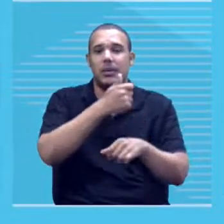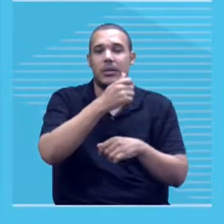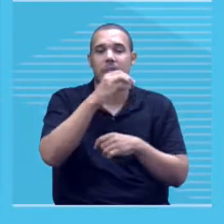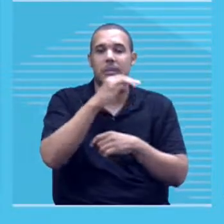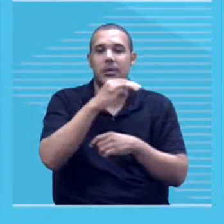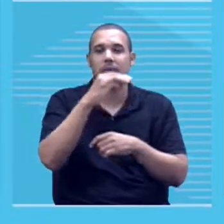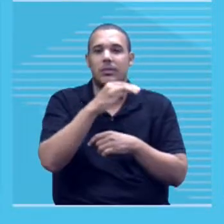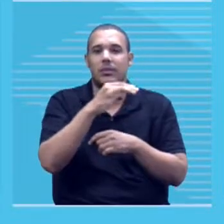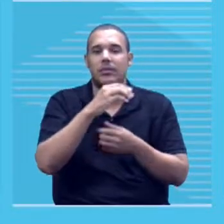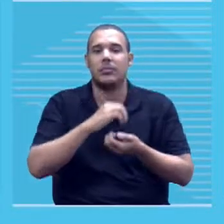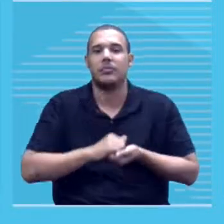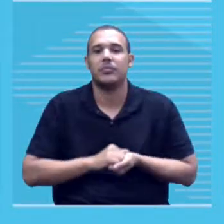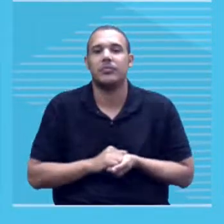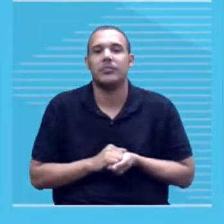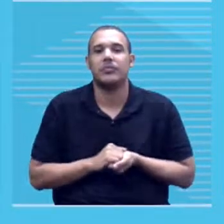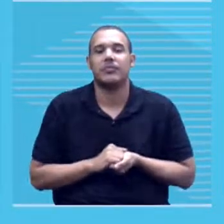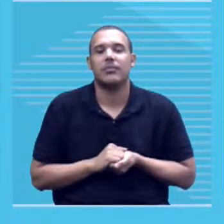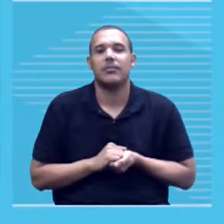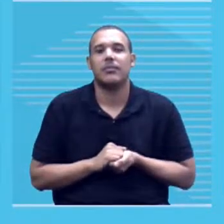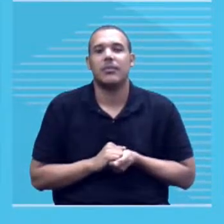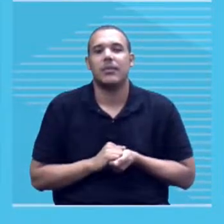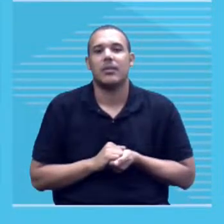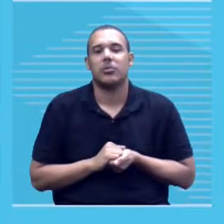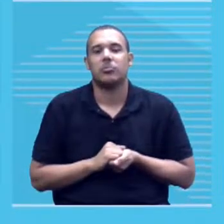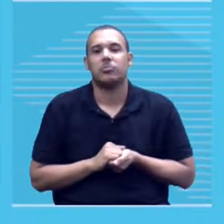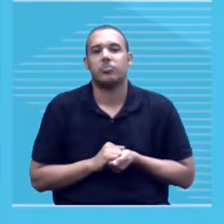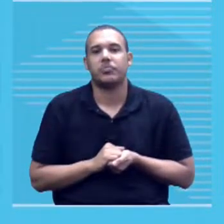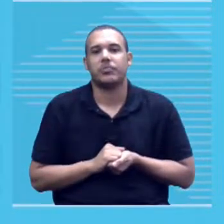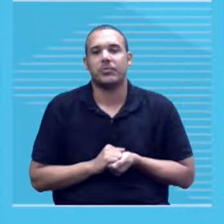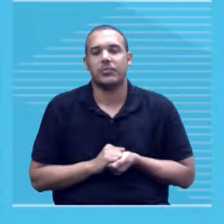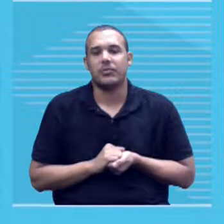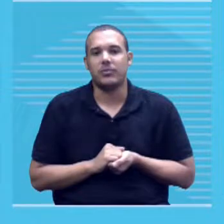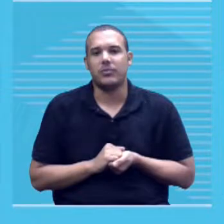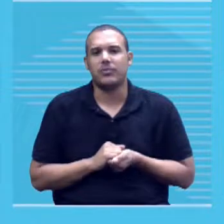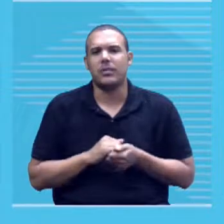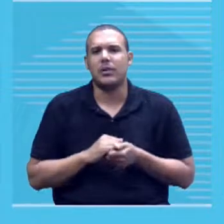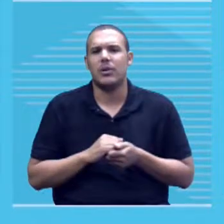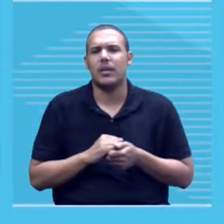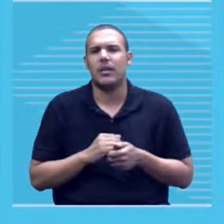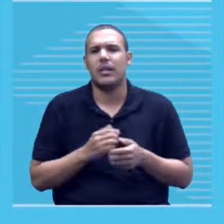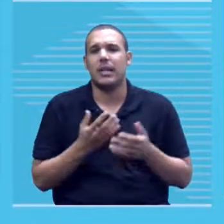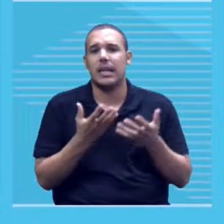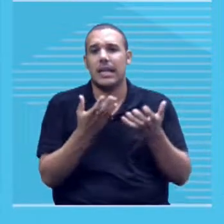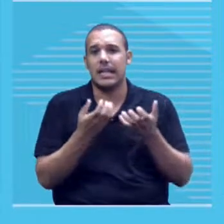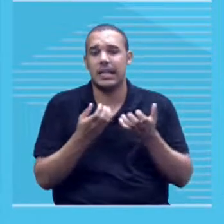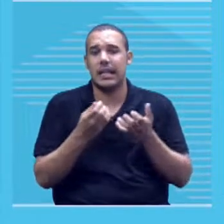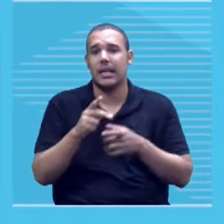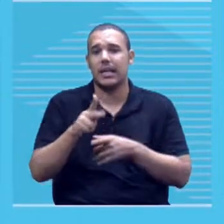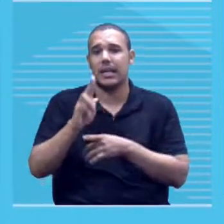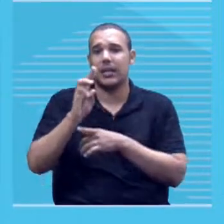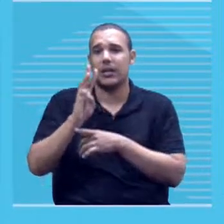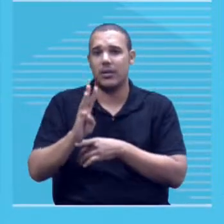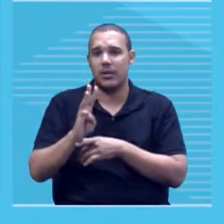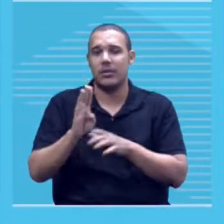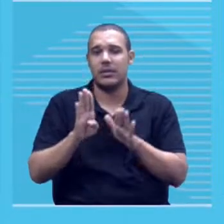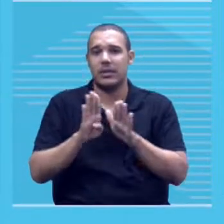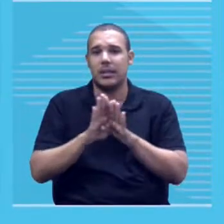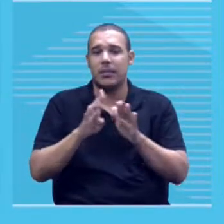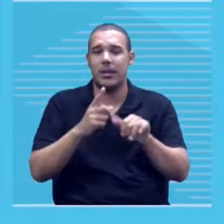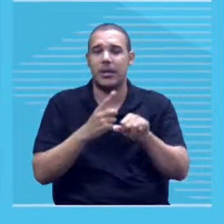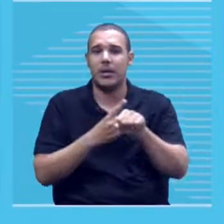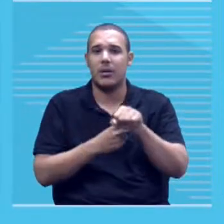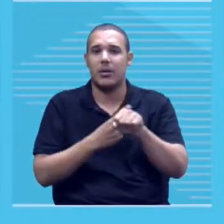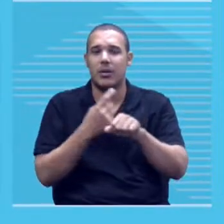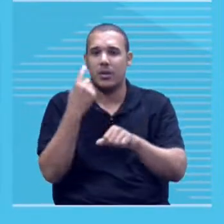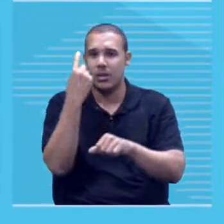nenhuma das unidades está na unidade da resposta que o cara pediu, né? Ele quer em kilowatt e ele quer em hora. Então,